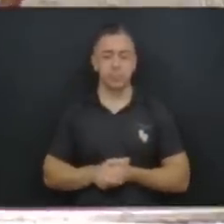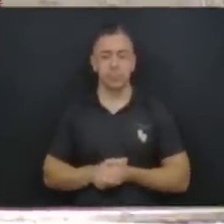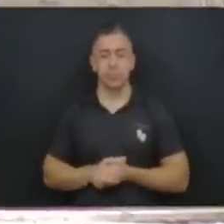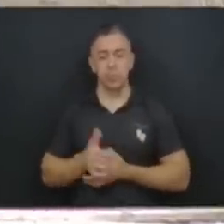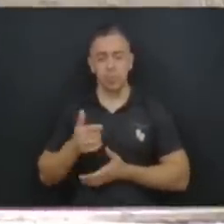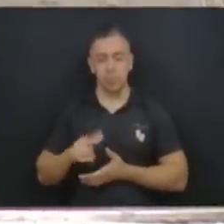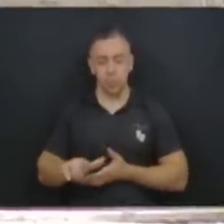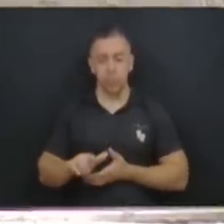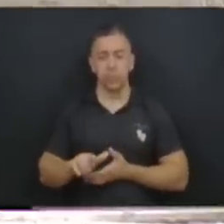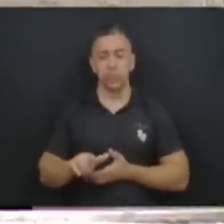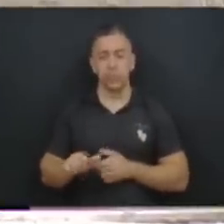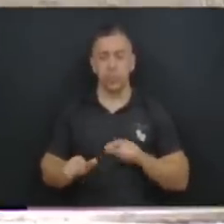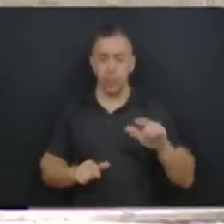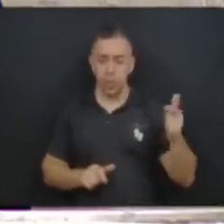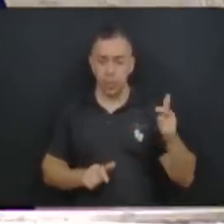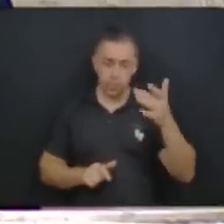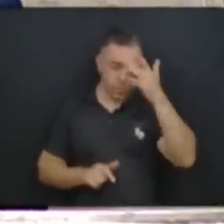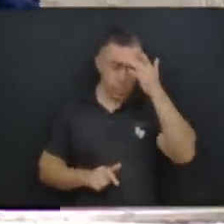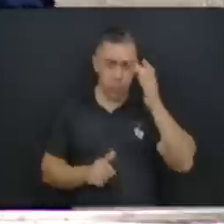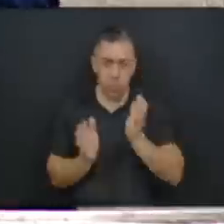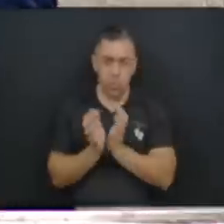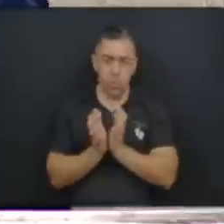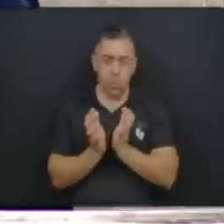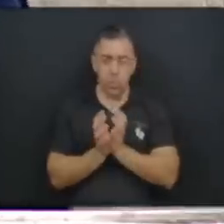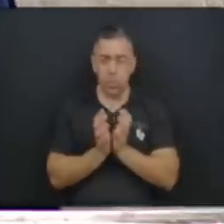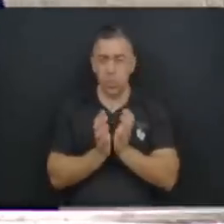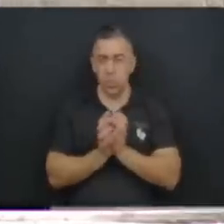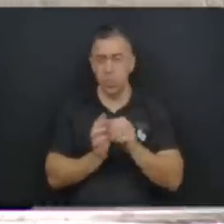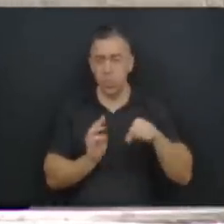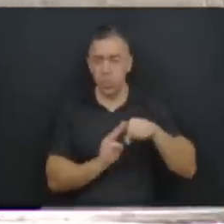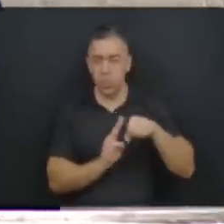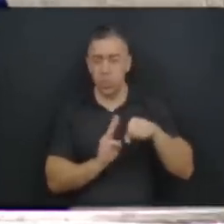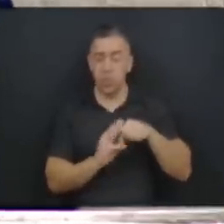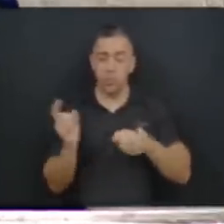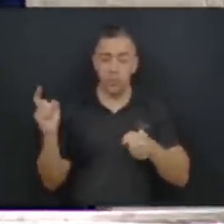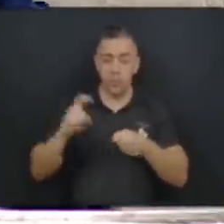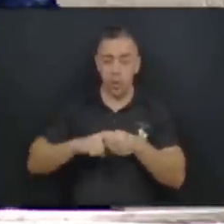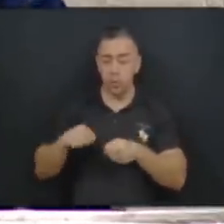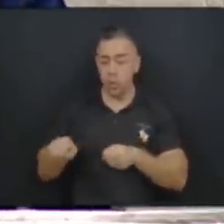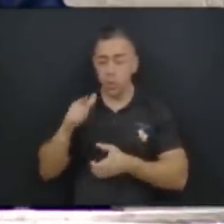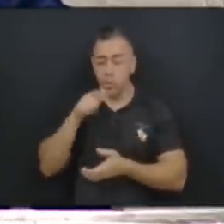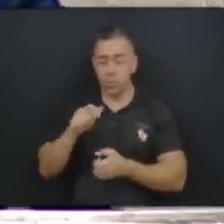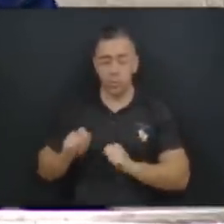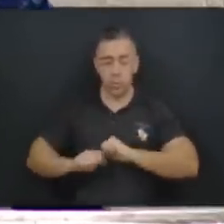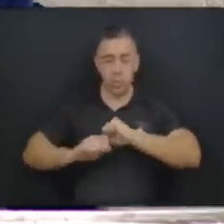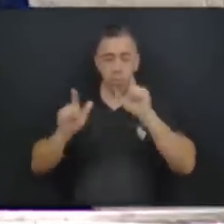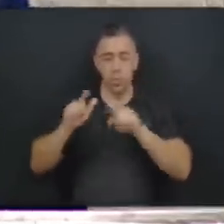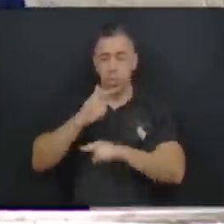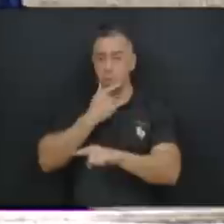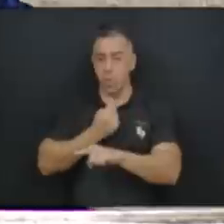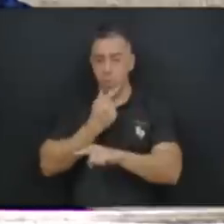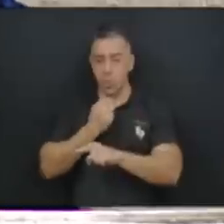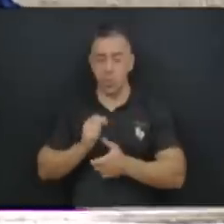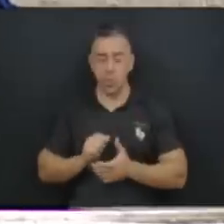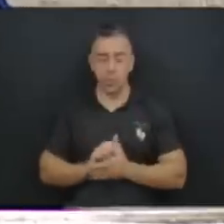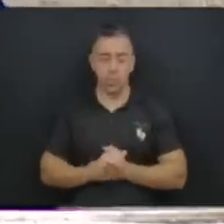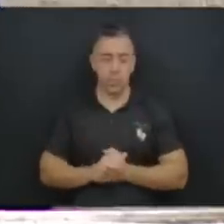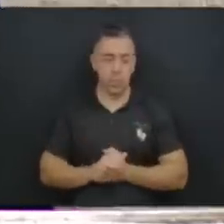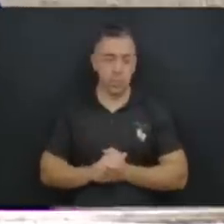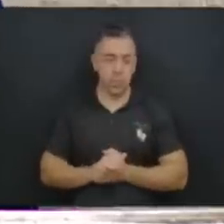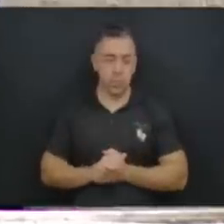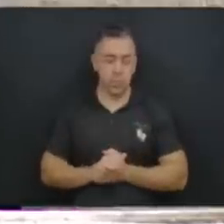é mais uma pessoa de uma Kombi para e ele foi reanimado e ele foi